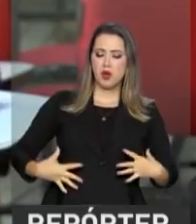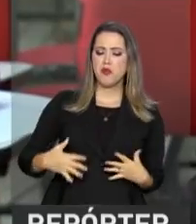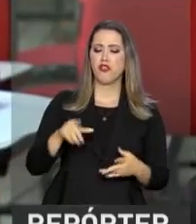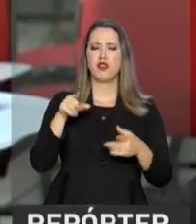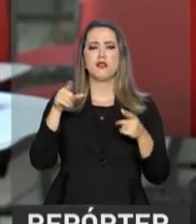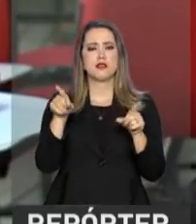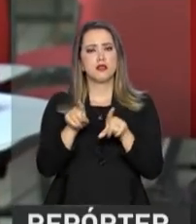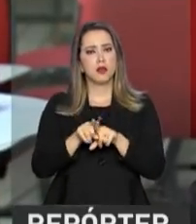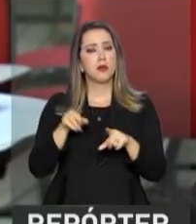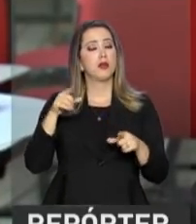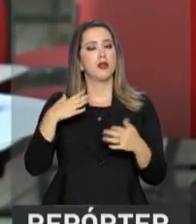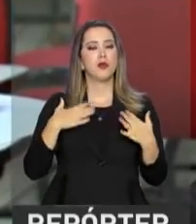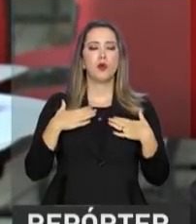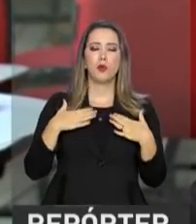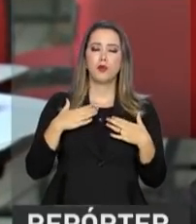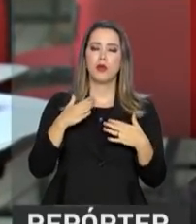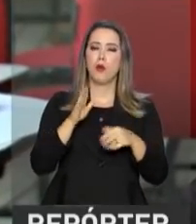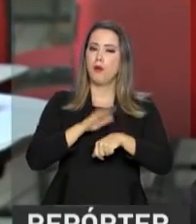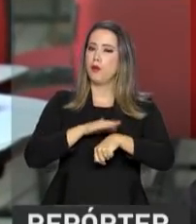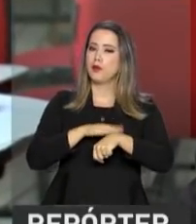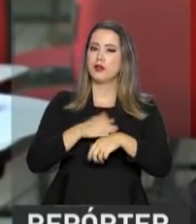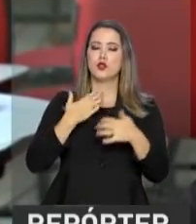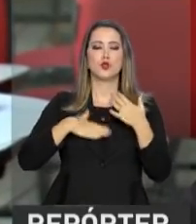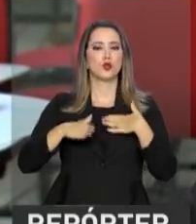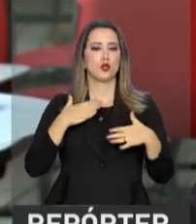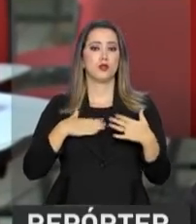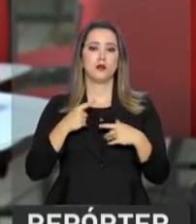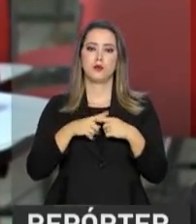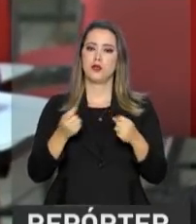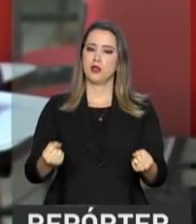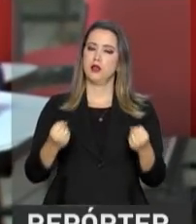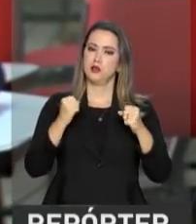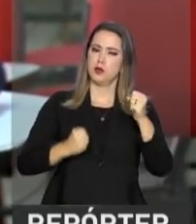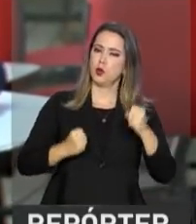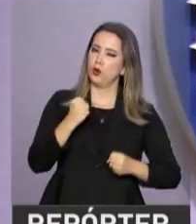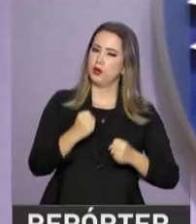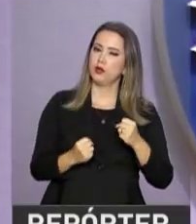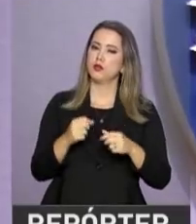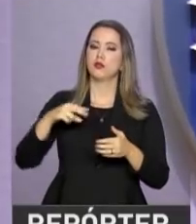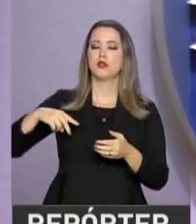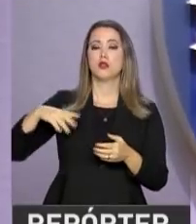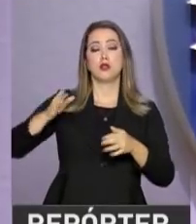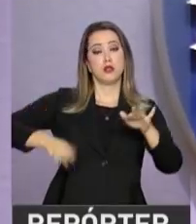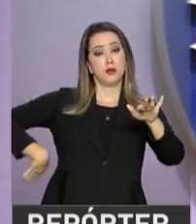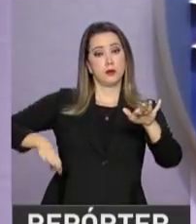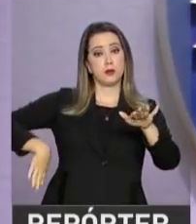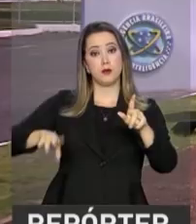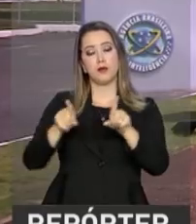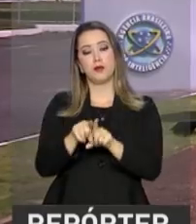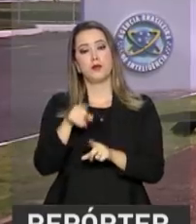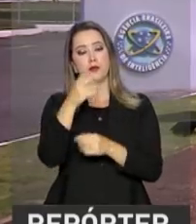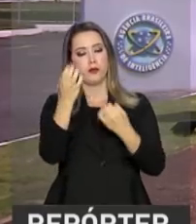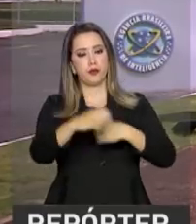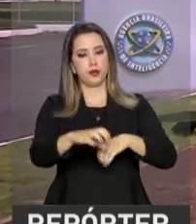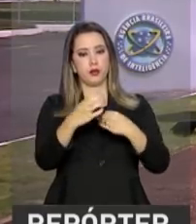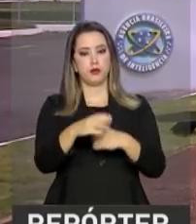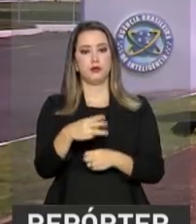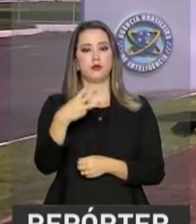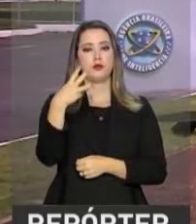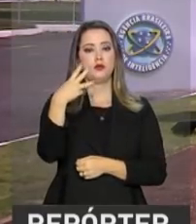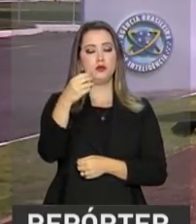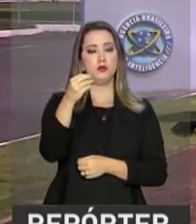mas também é um momento de relaxamento que a academia corrida ea natação o concurso público da abin oferece